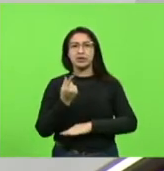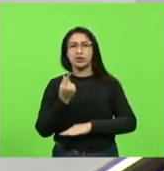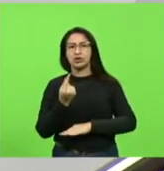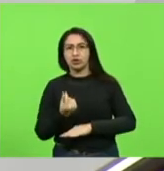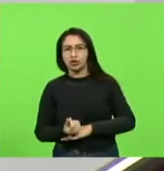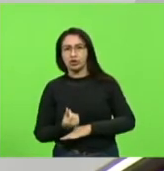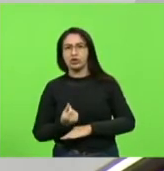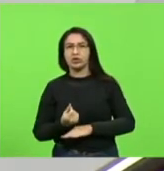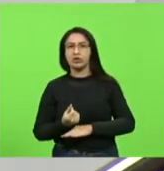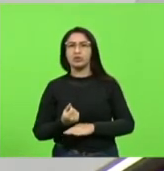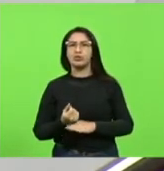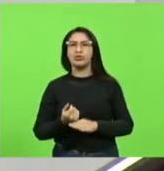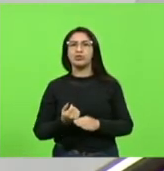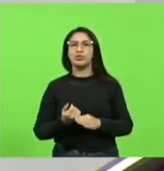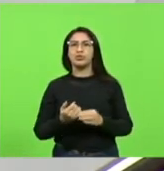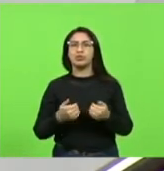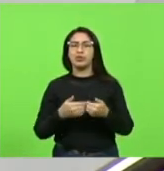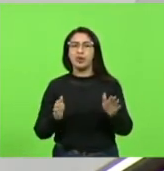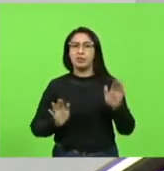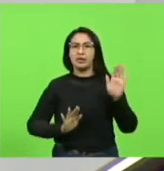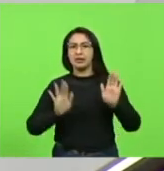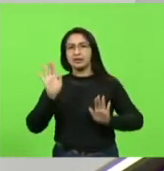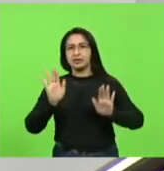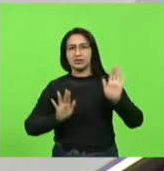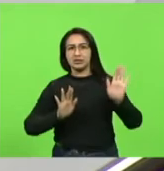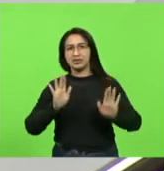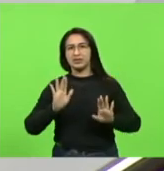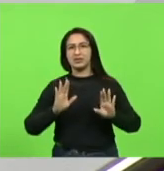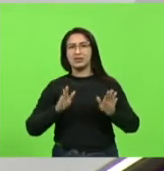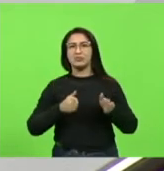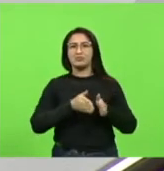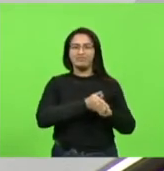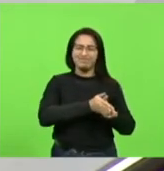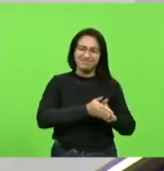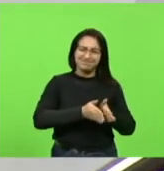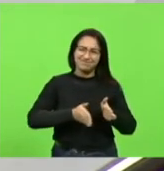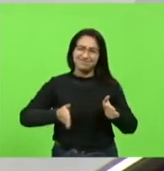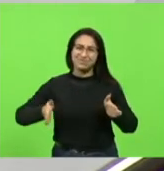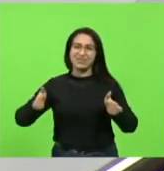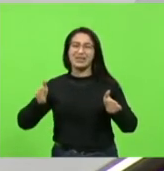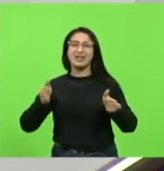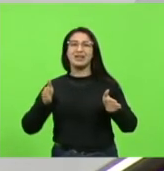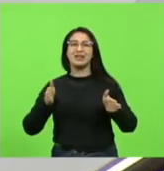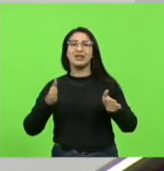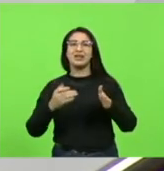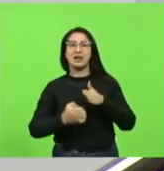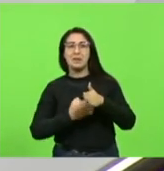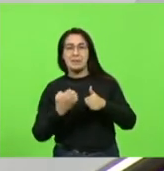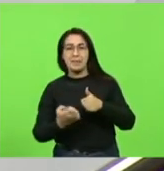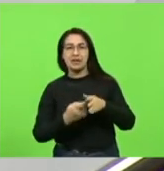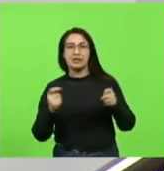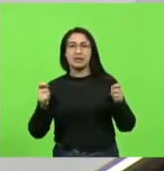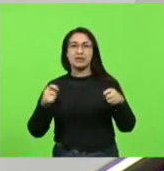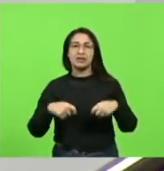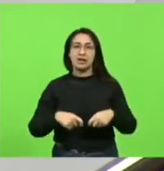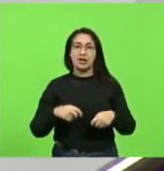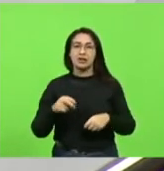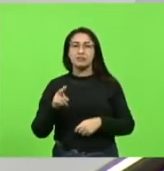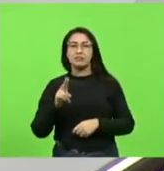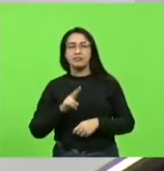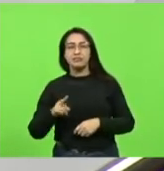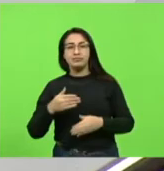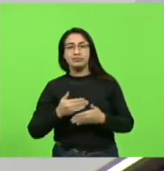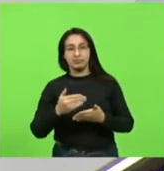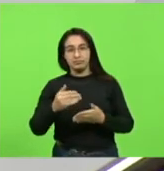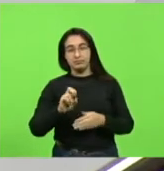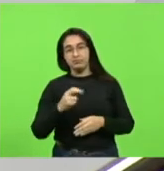todo aquele lapso temporal, todo aquele tempo que necessita para que as empresas possam impugnar ou não, demora muito.